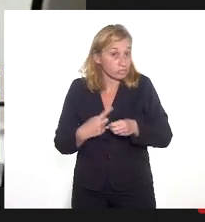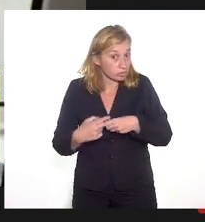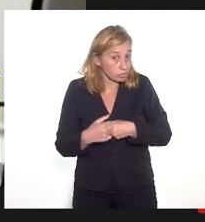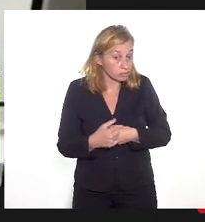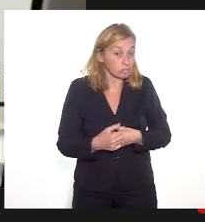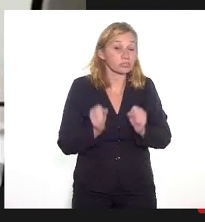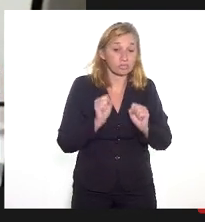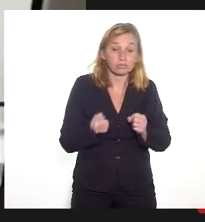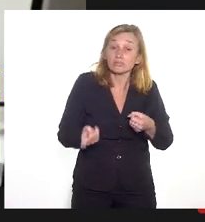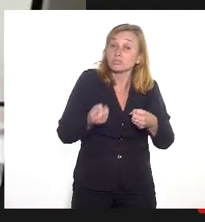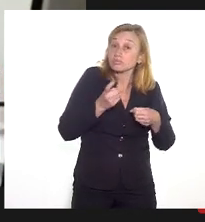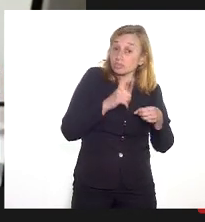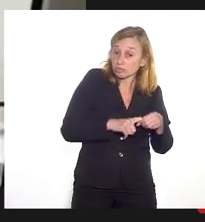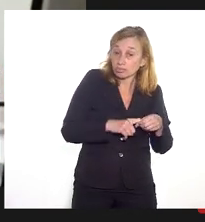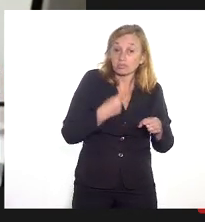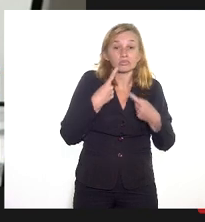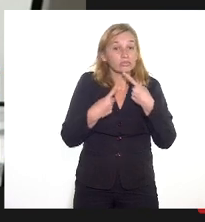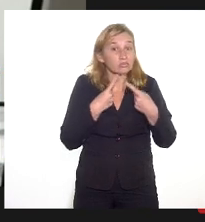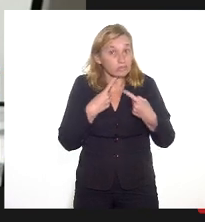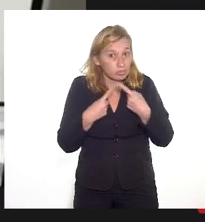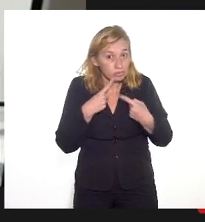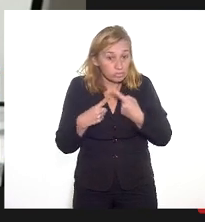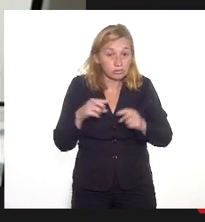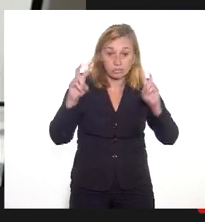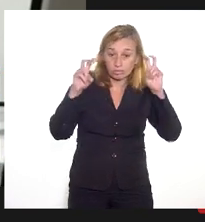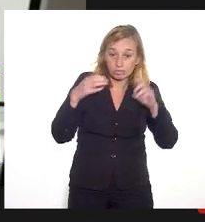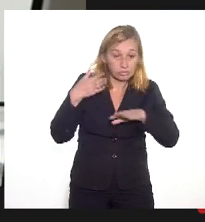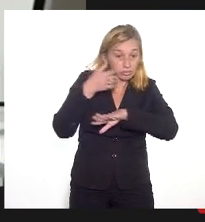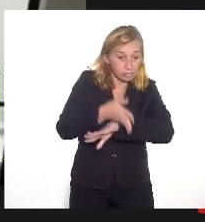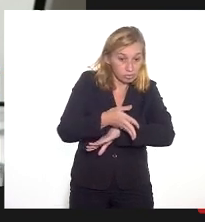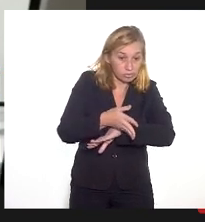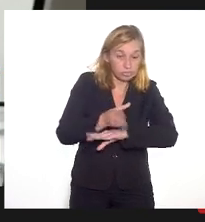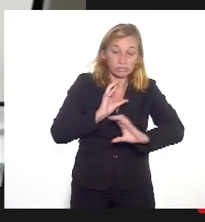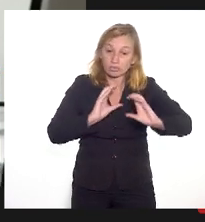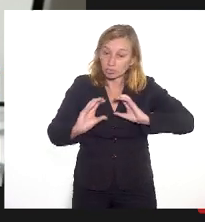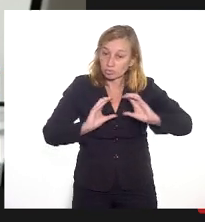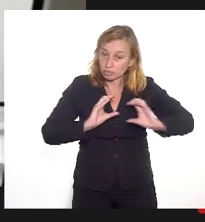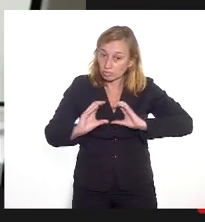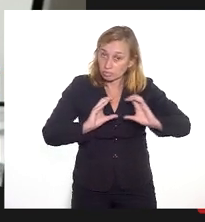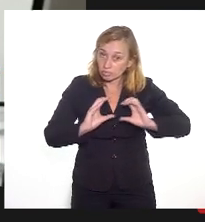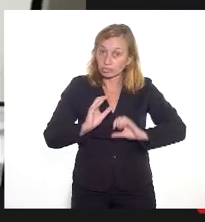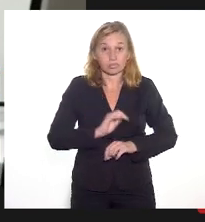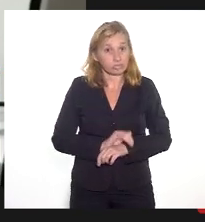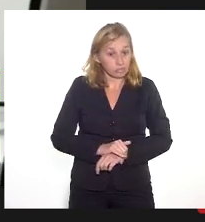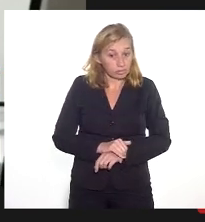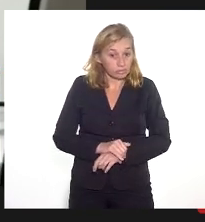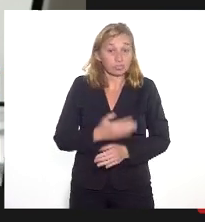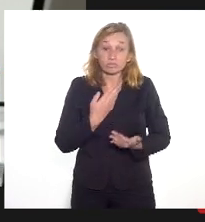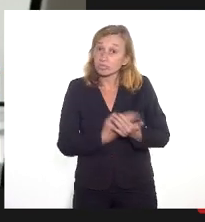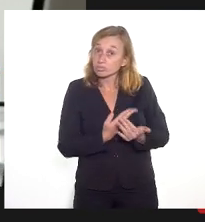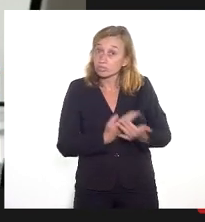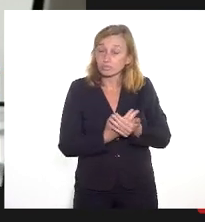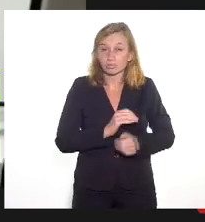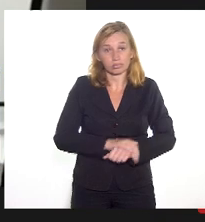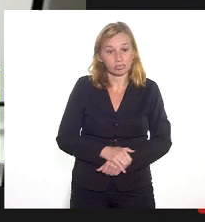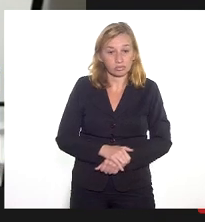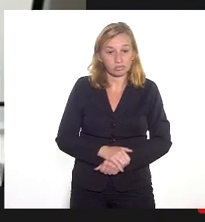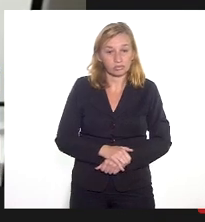Poderíamos retomar a discussão sobre a entrada da educomunicação nas escolas,